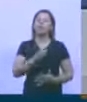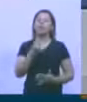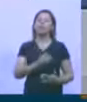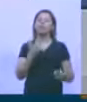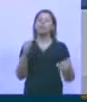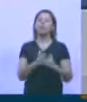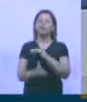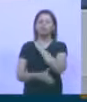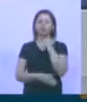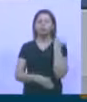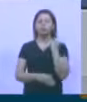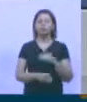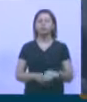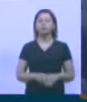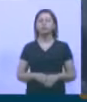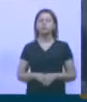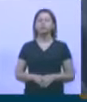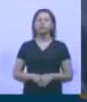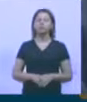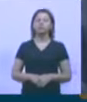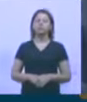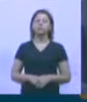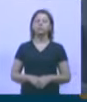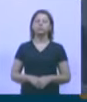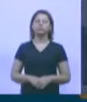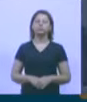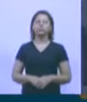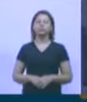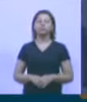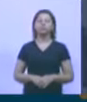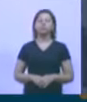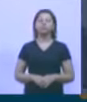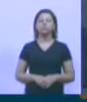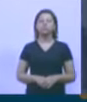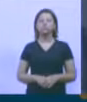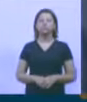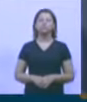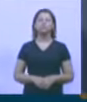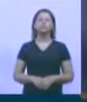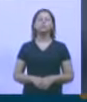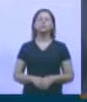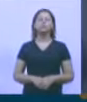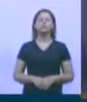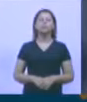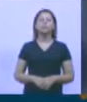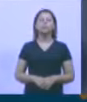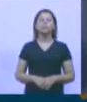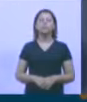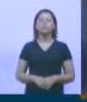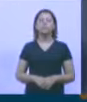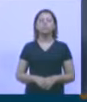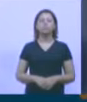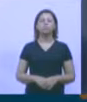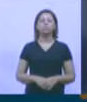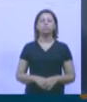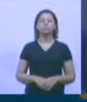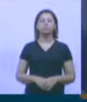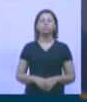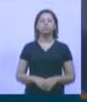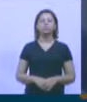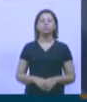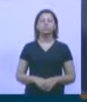morte. In the same way, how important it is for those who are in the healing ministry or deliverance ministry to make the